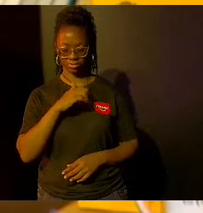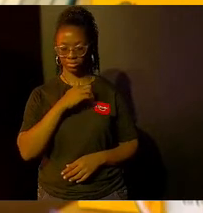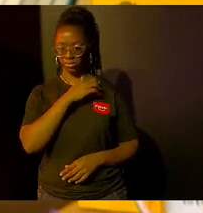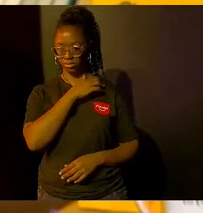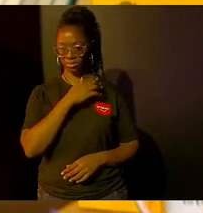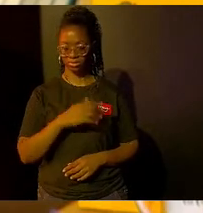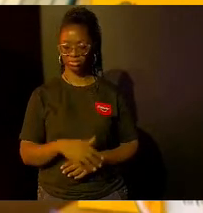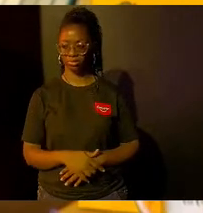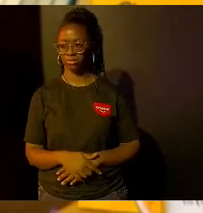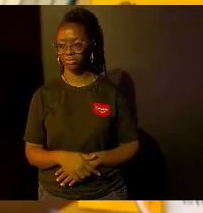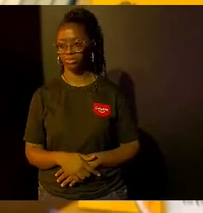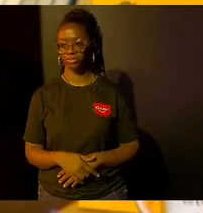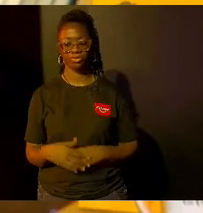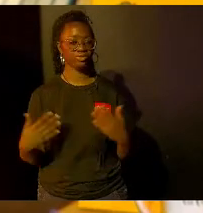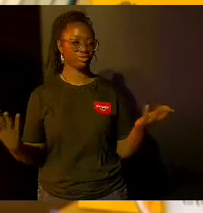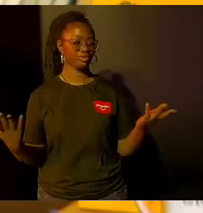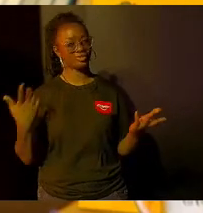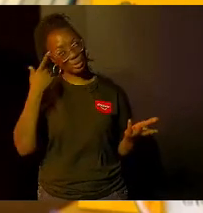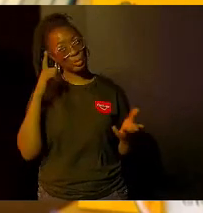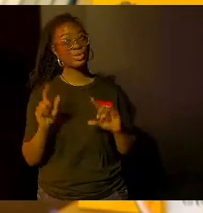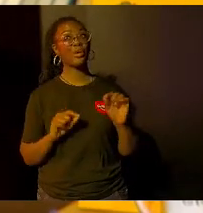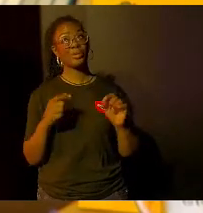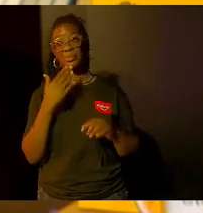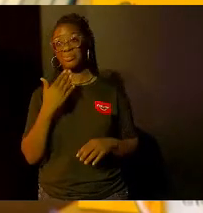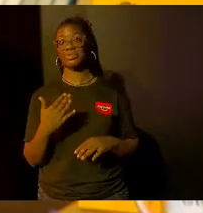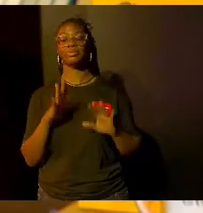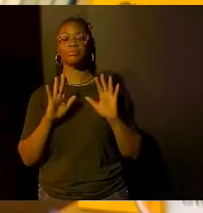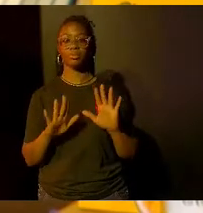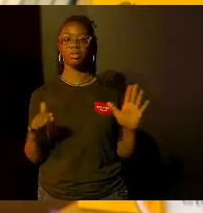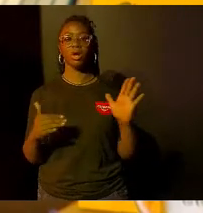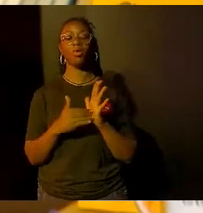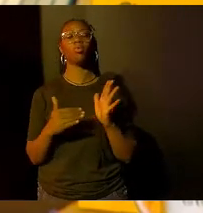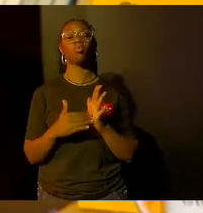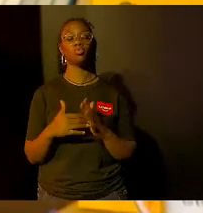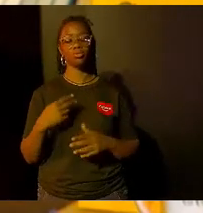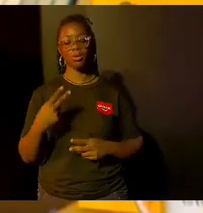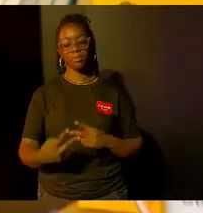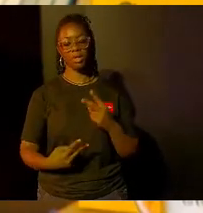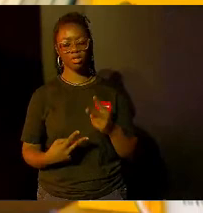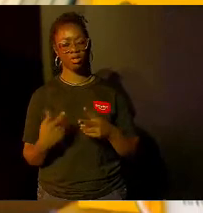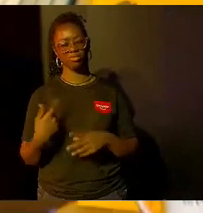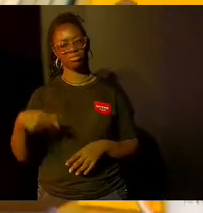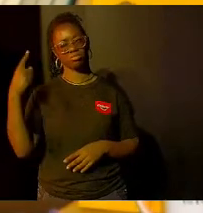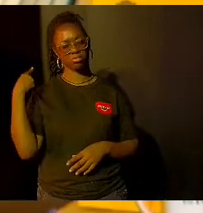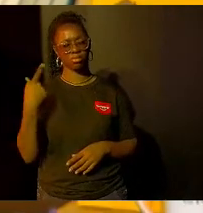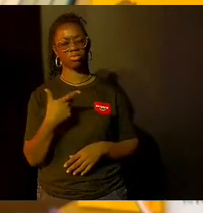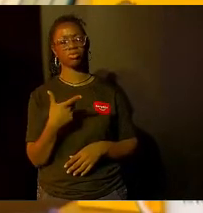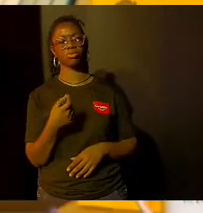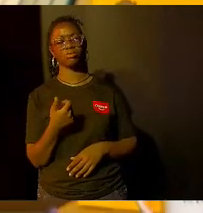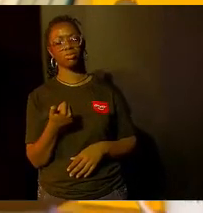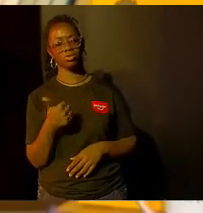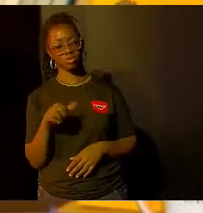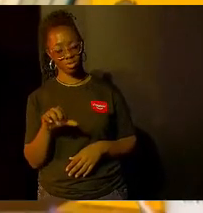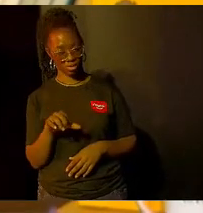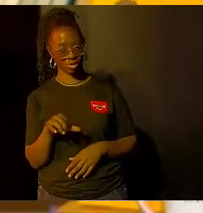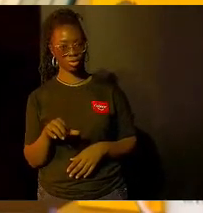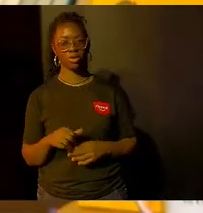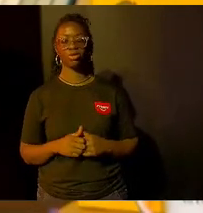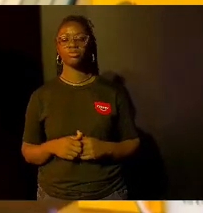não sei como é que eu vou pedir mais a última Bienal que eu vi em 2019 o grande